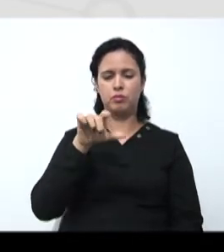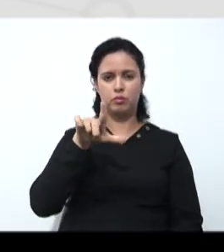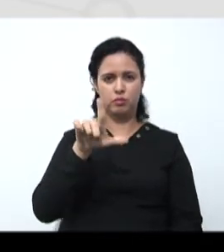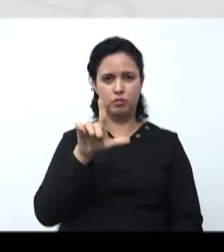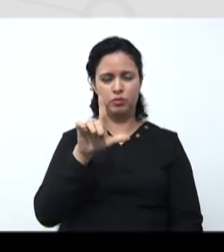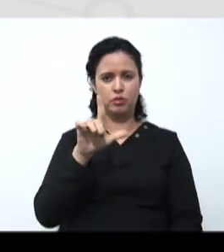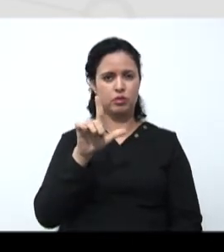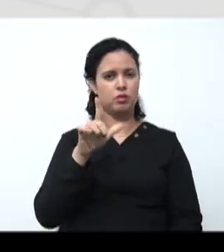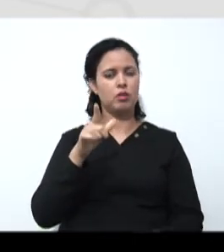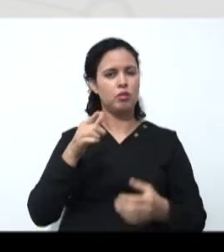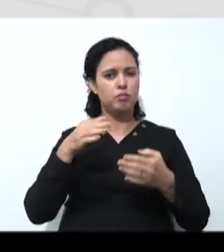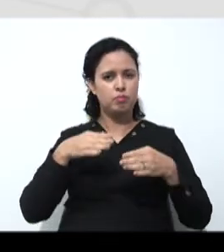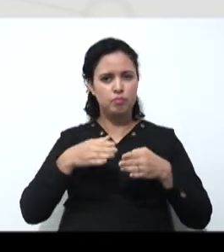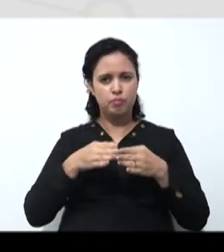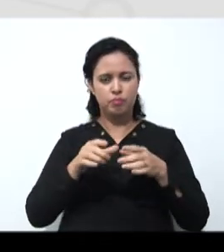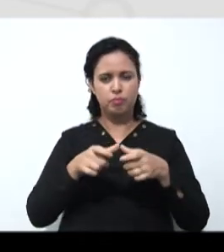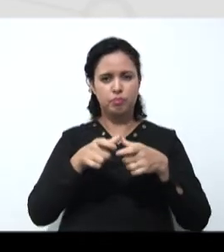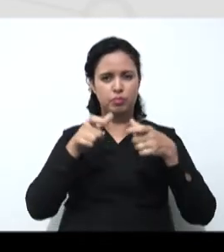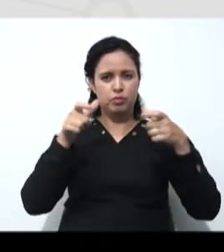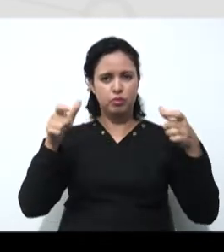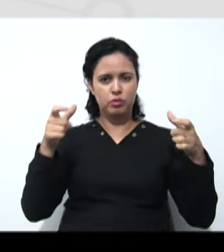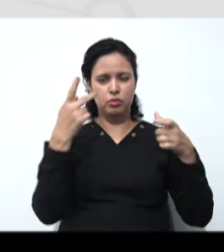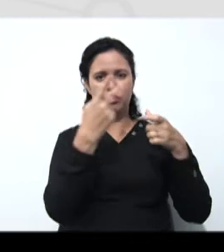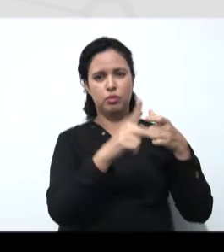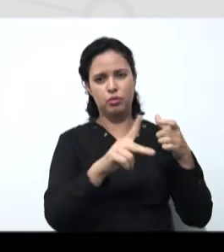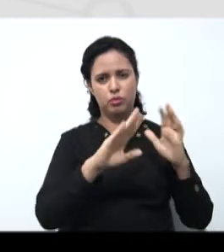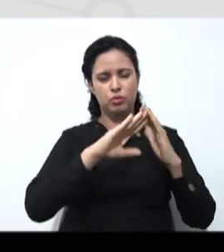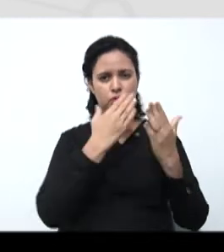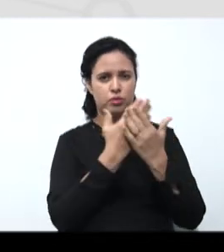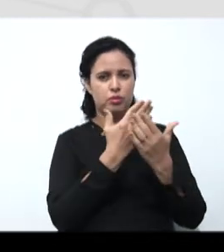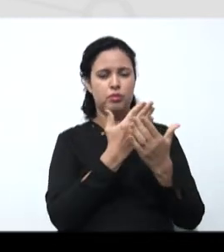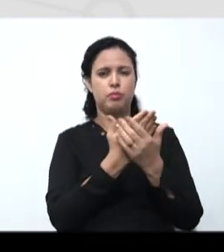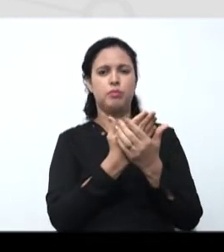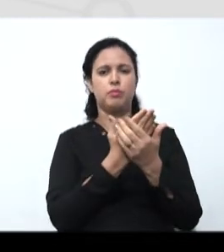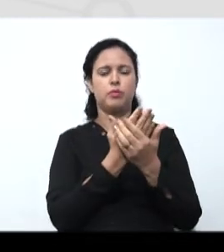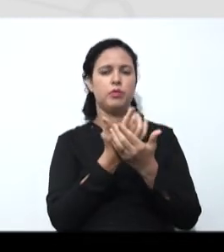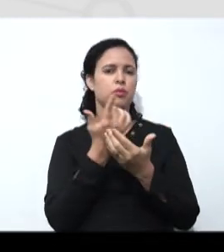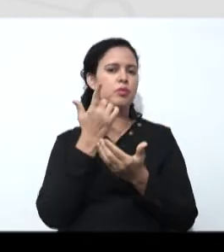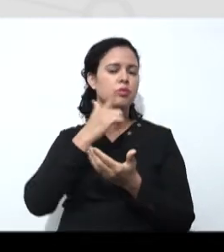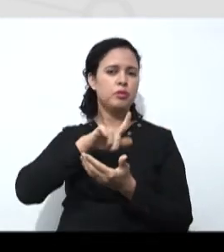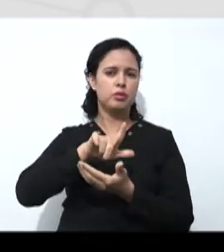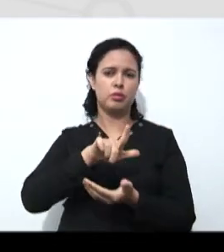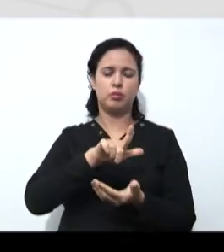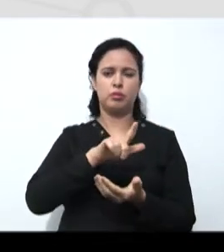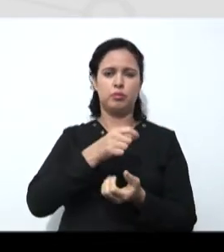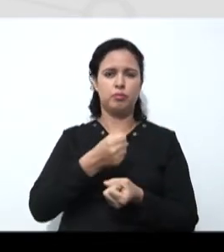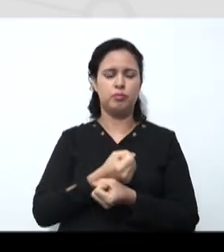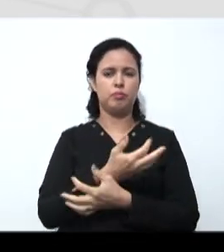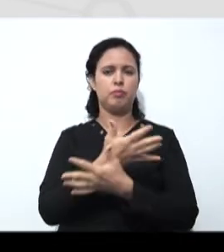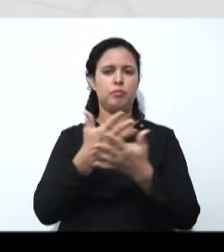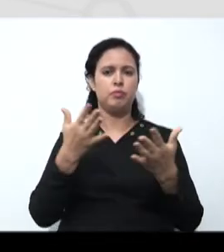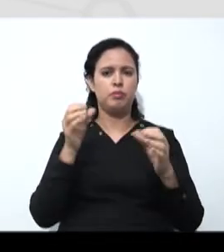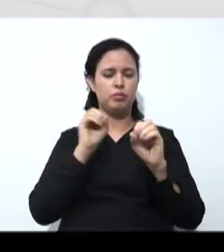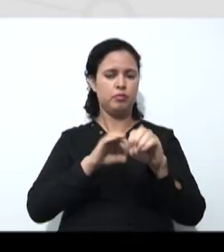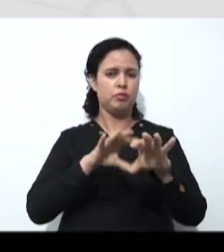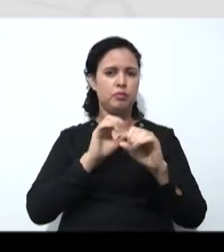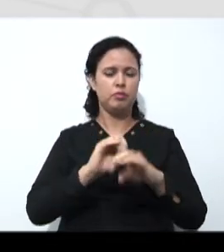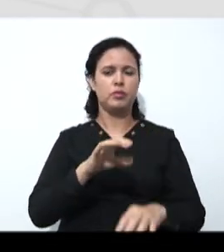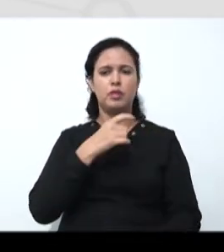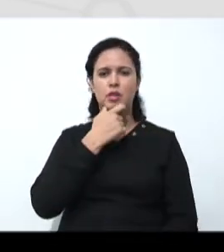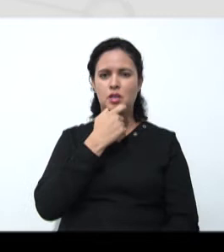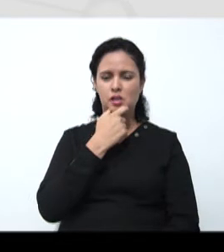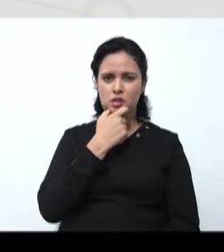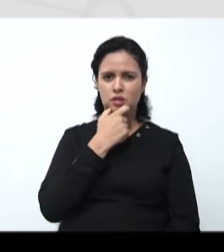2 filiais em lugares pobres da cidade, oportunizando o ensino de inglês gratuito,